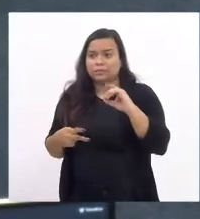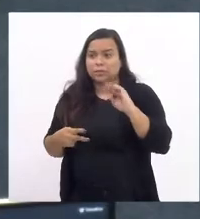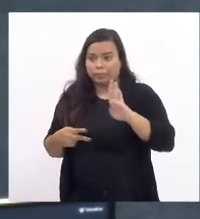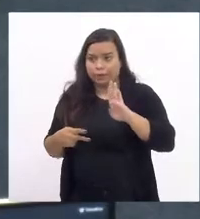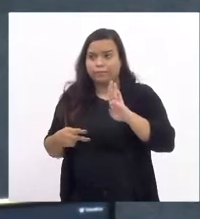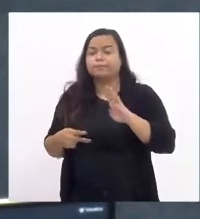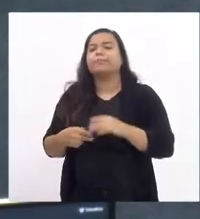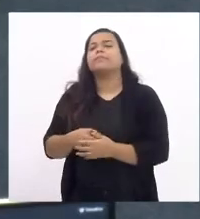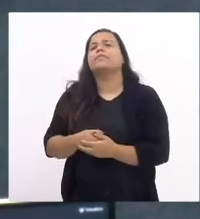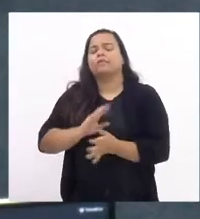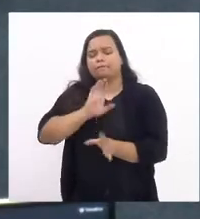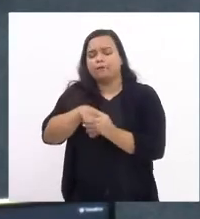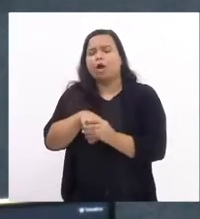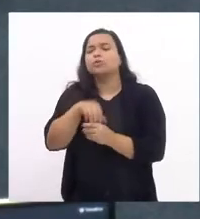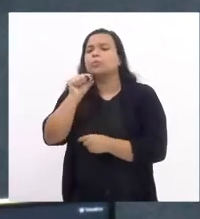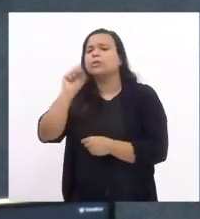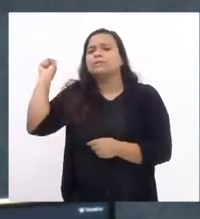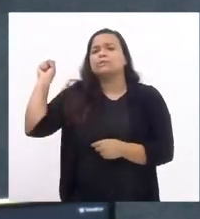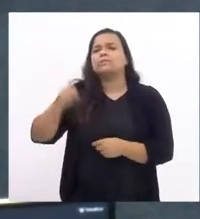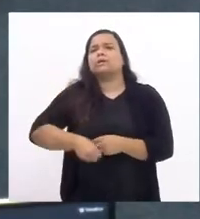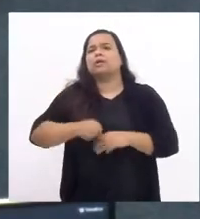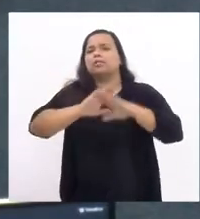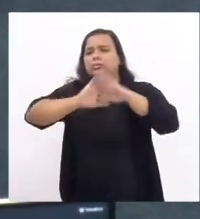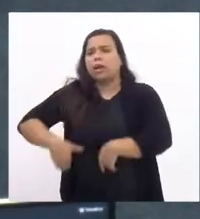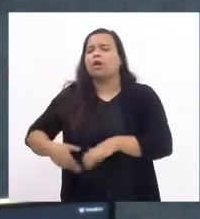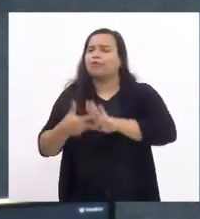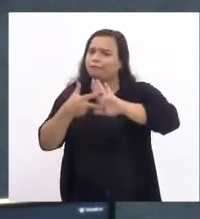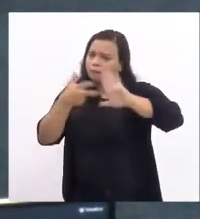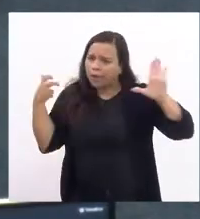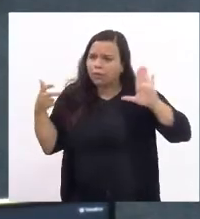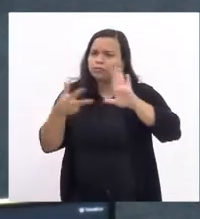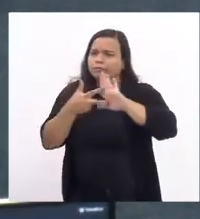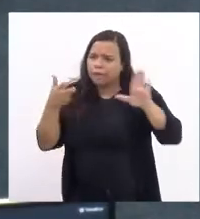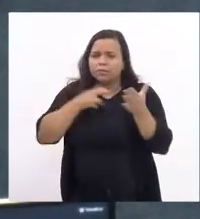voto sim pela derrubada de vetos,